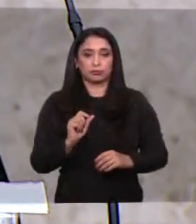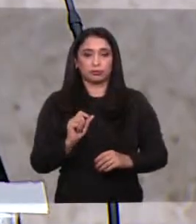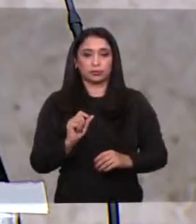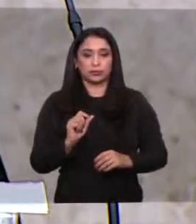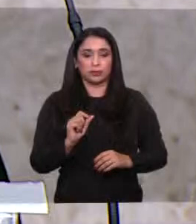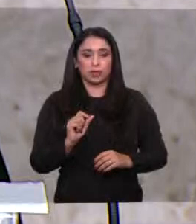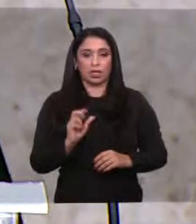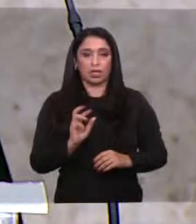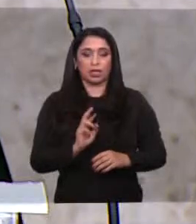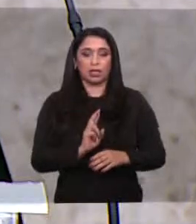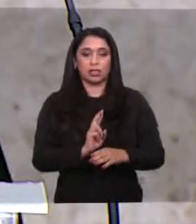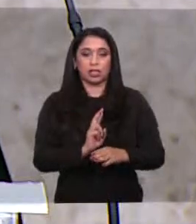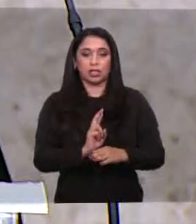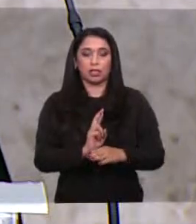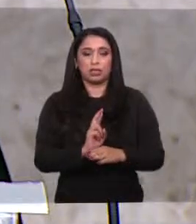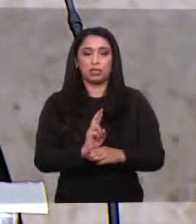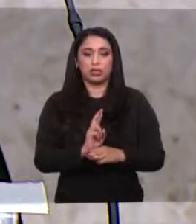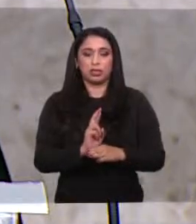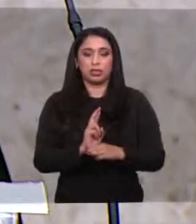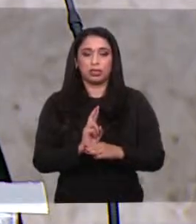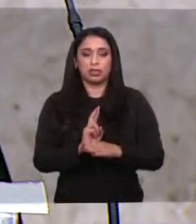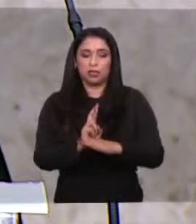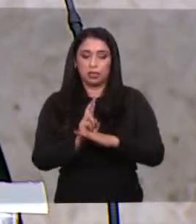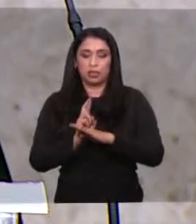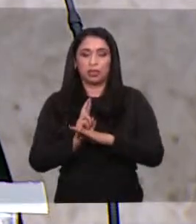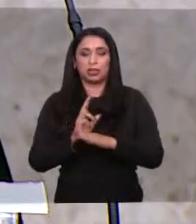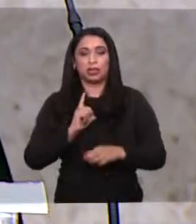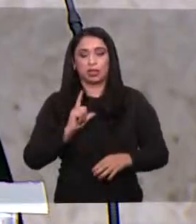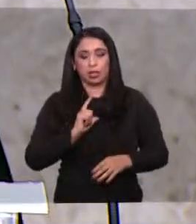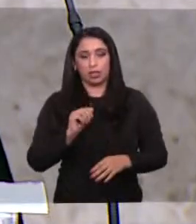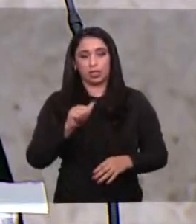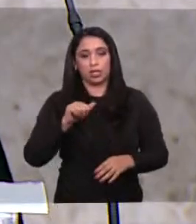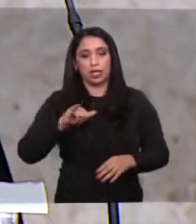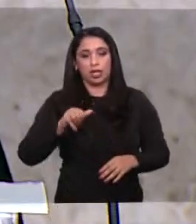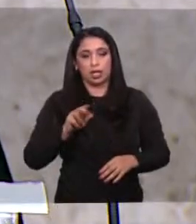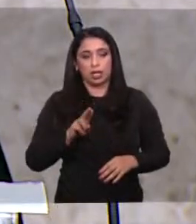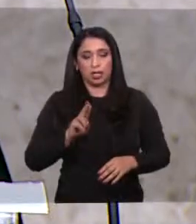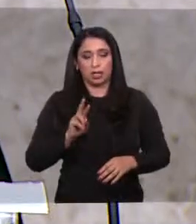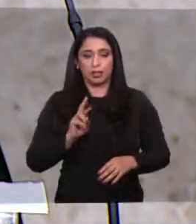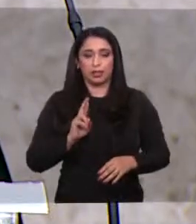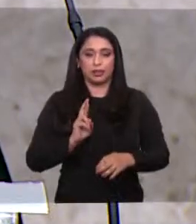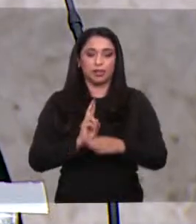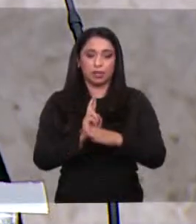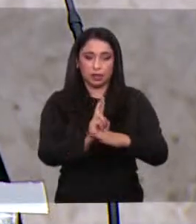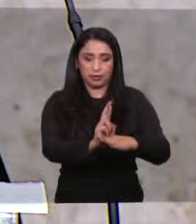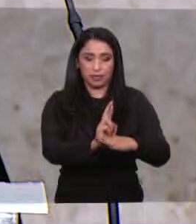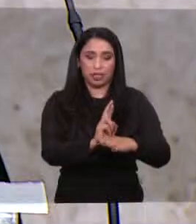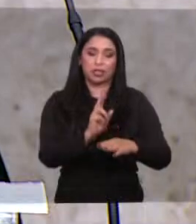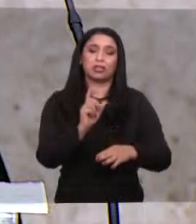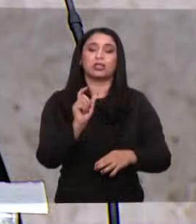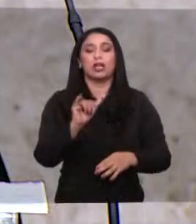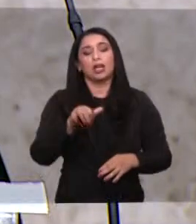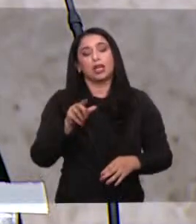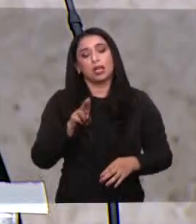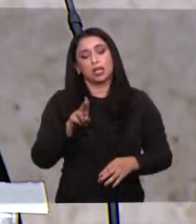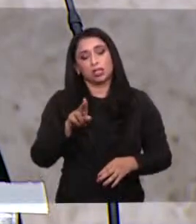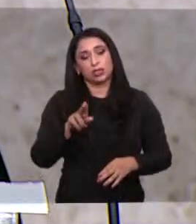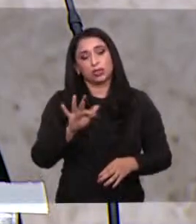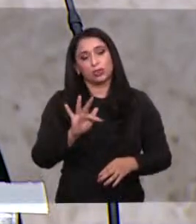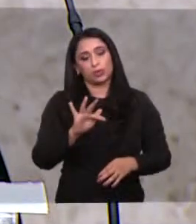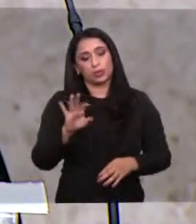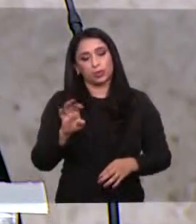como requerentes a Associação dos Magistrados Brasileiros e a AJUVE, a segunda os partidos